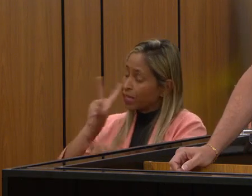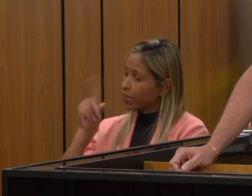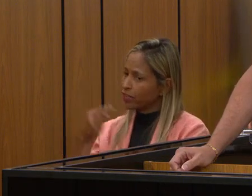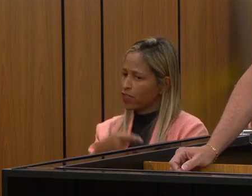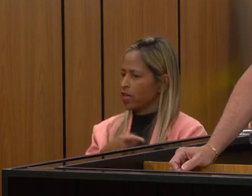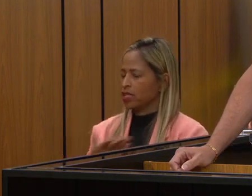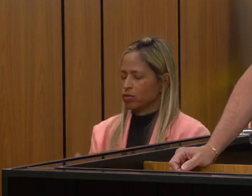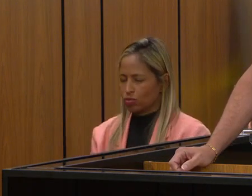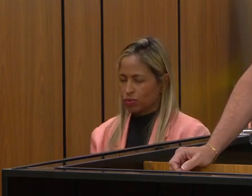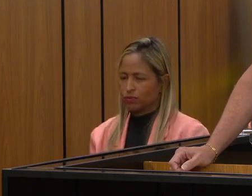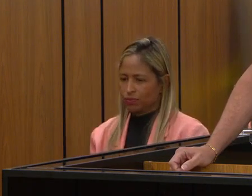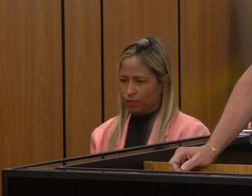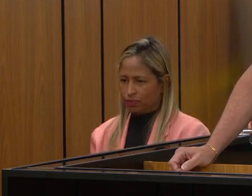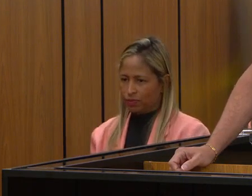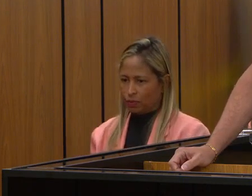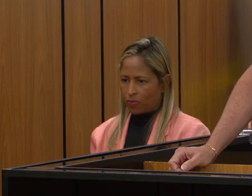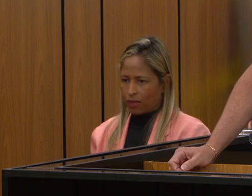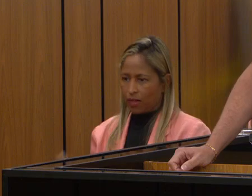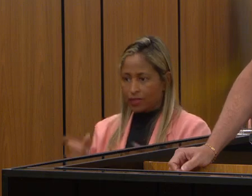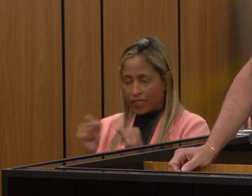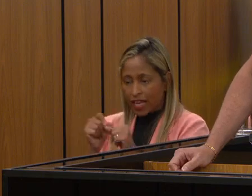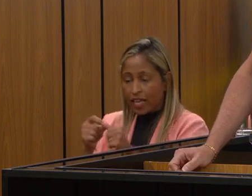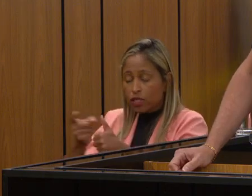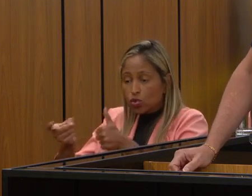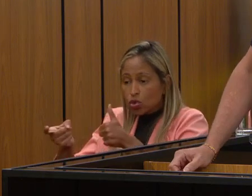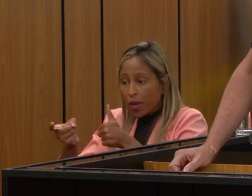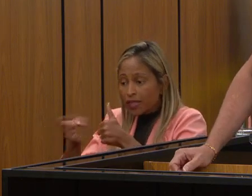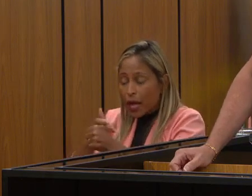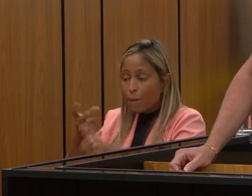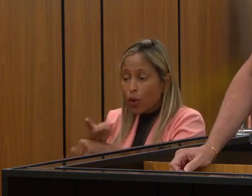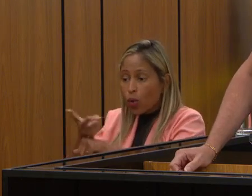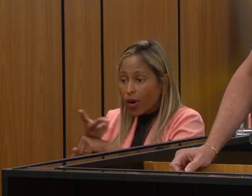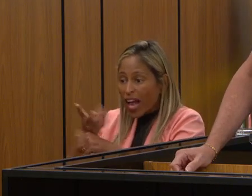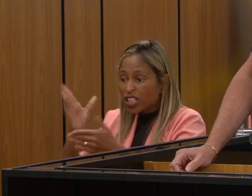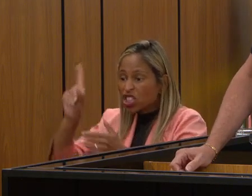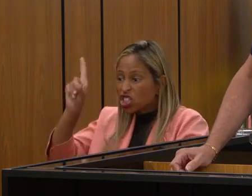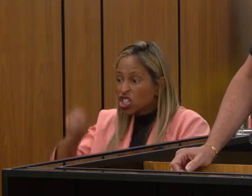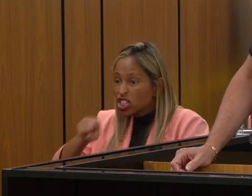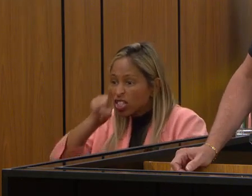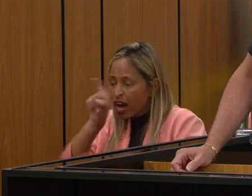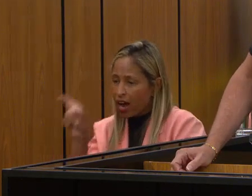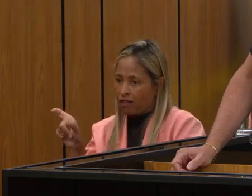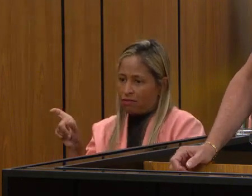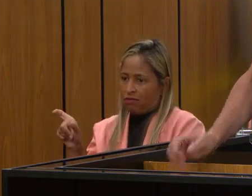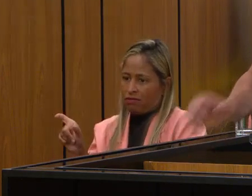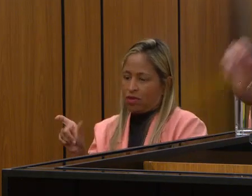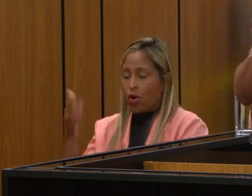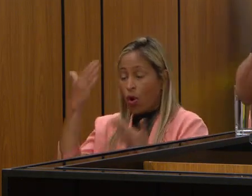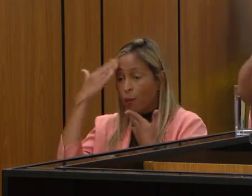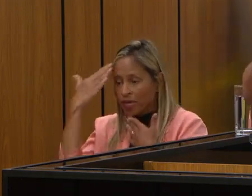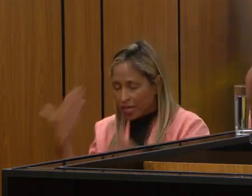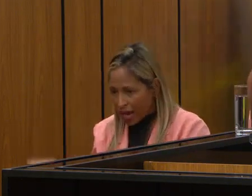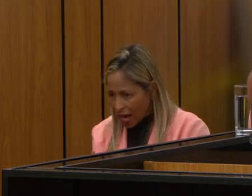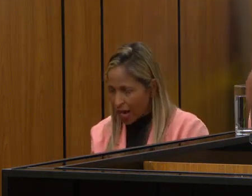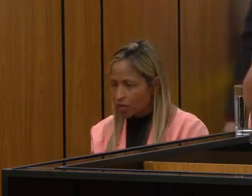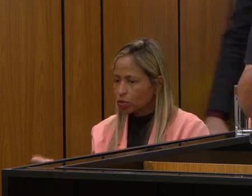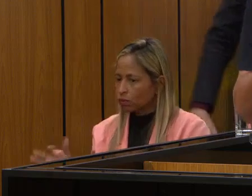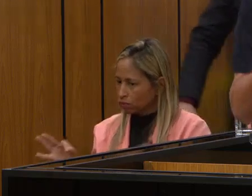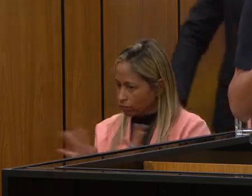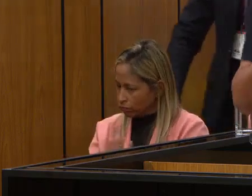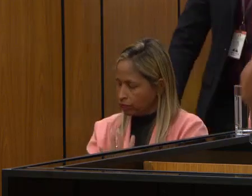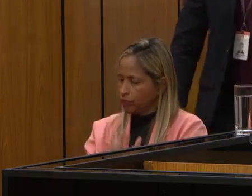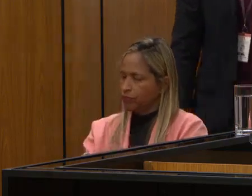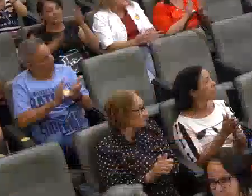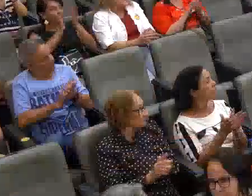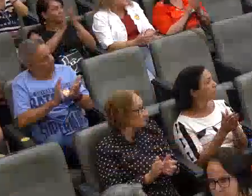e tomam né caçam o CRO Desse pessoal obrigado aí e é isso aí